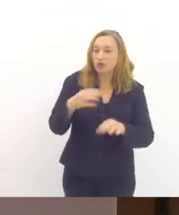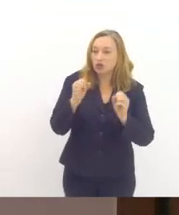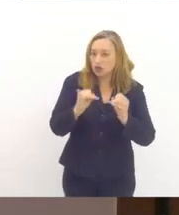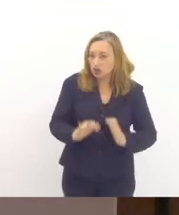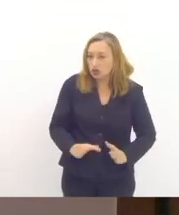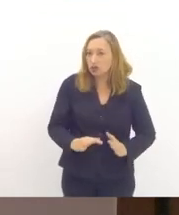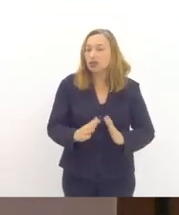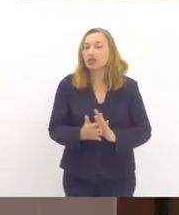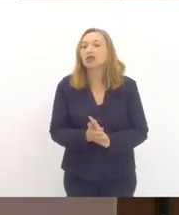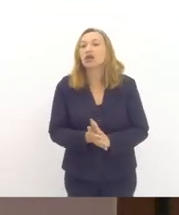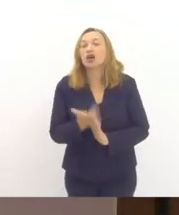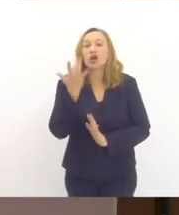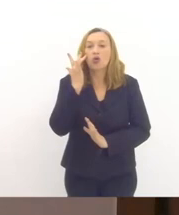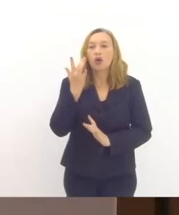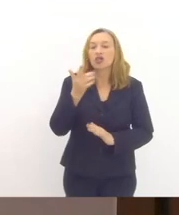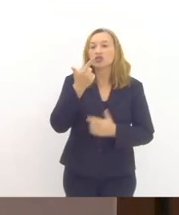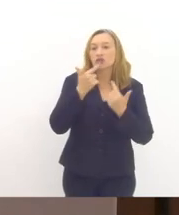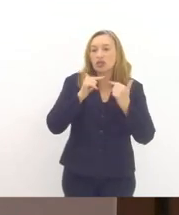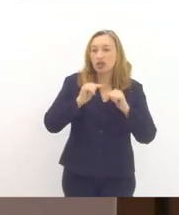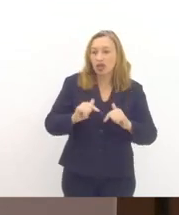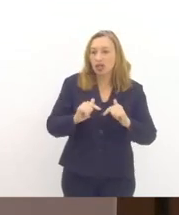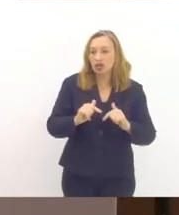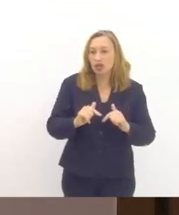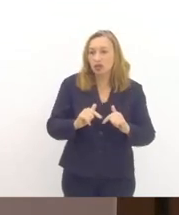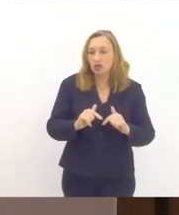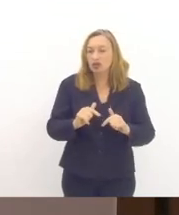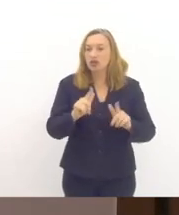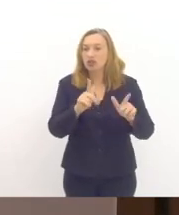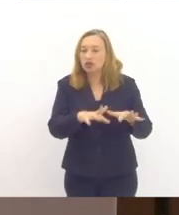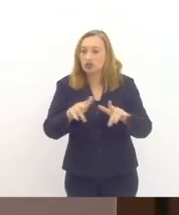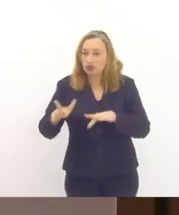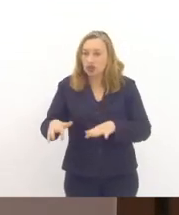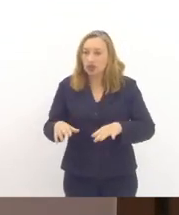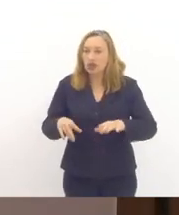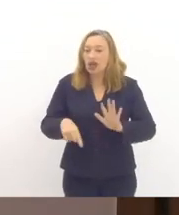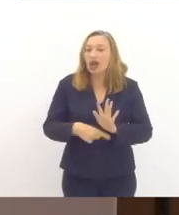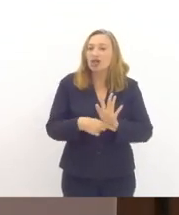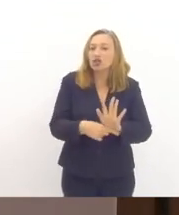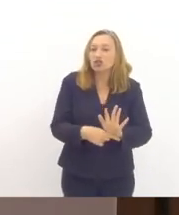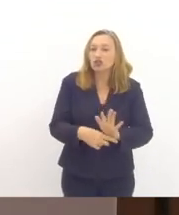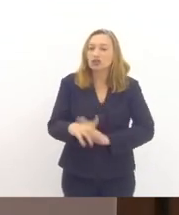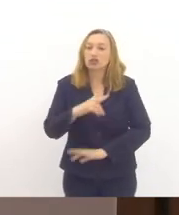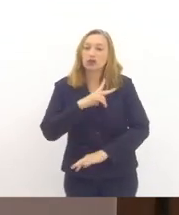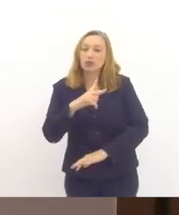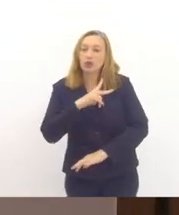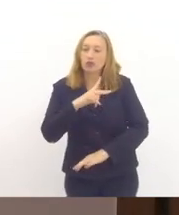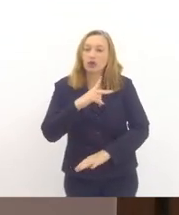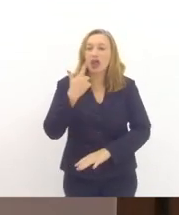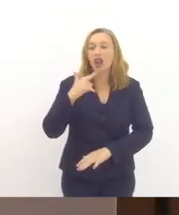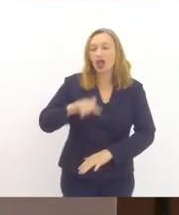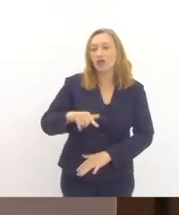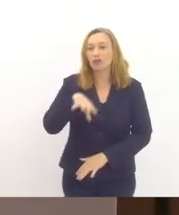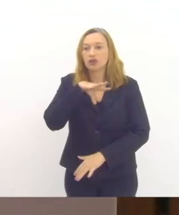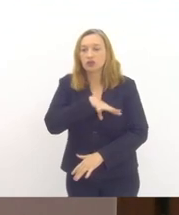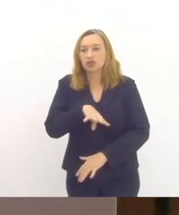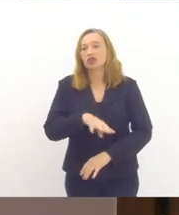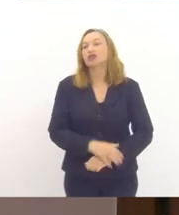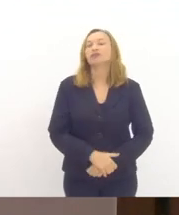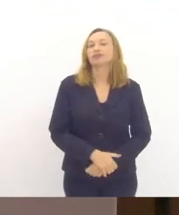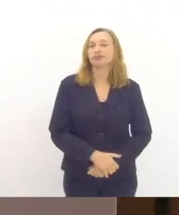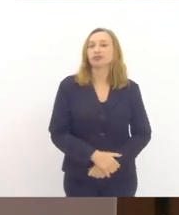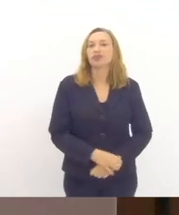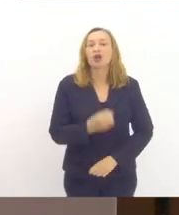línguas estrangeiras colaboram ainda também com o próprio olhar sobre a própria língua portuguesa. Tá?